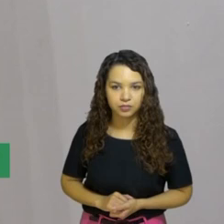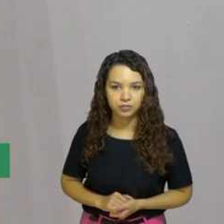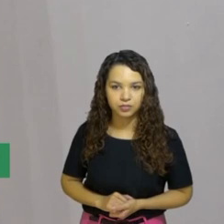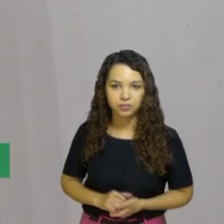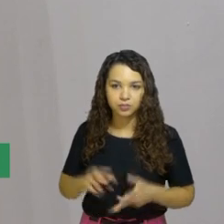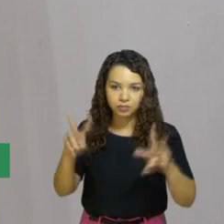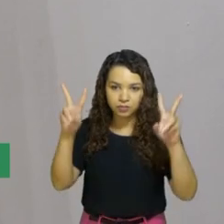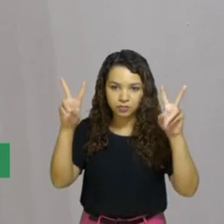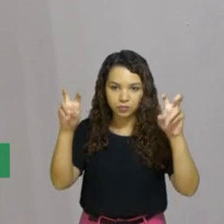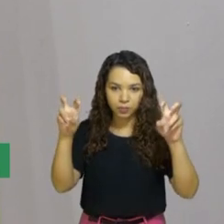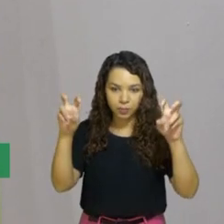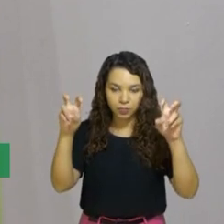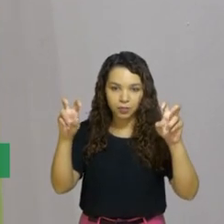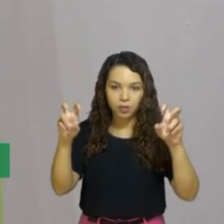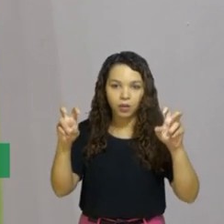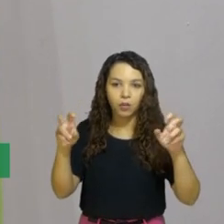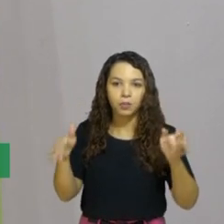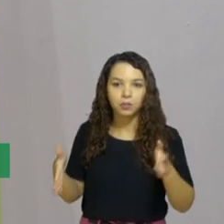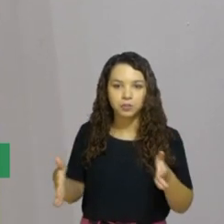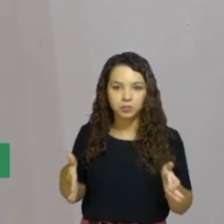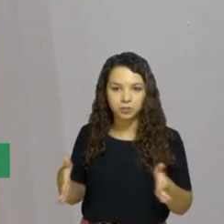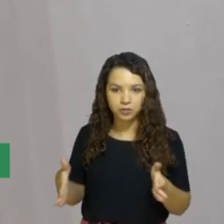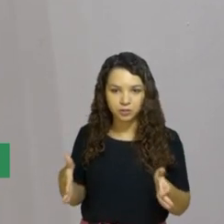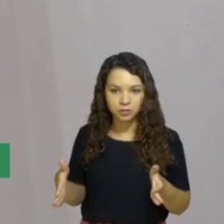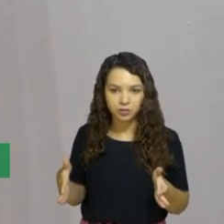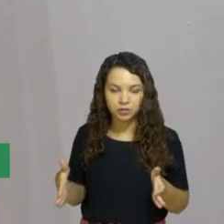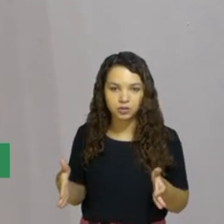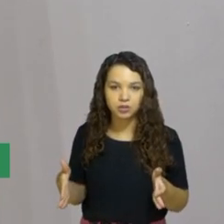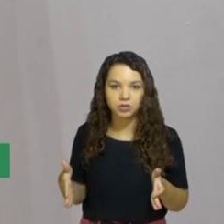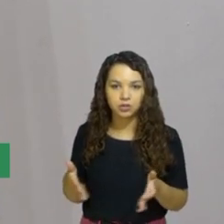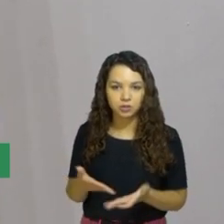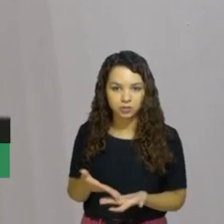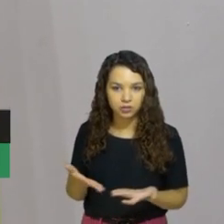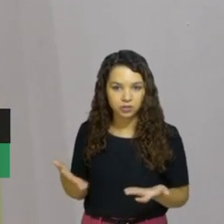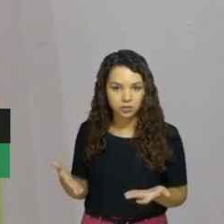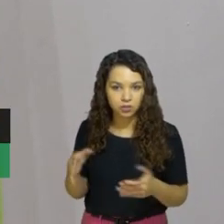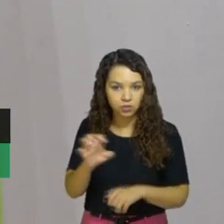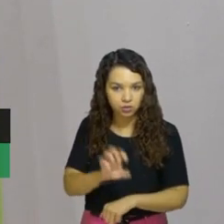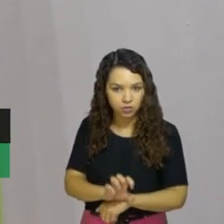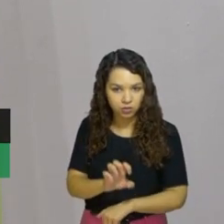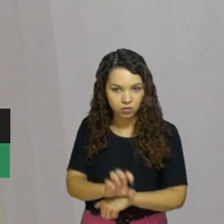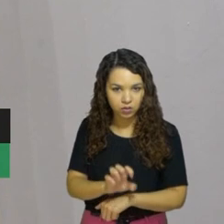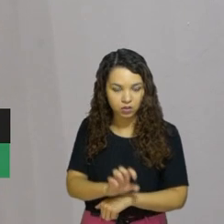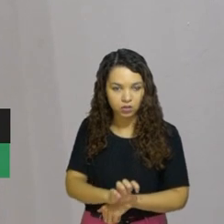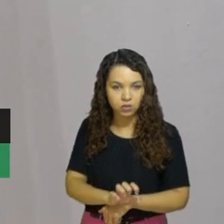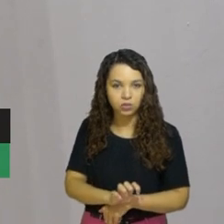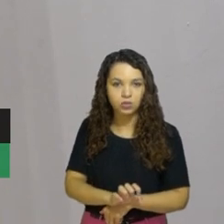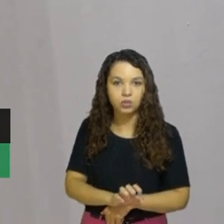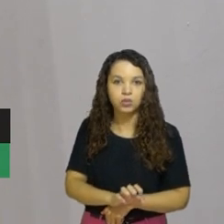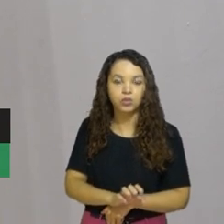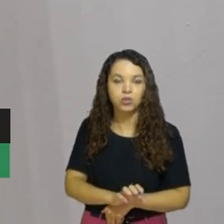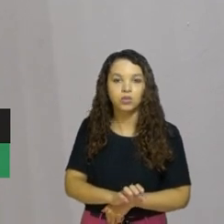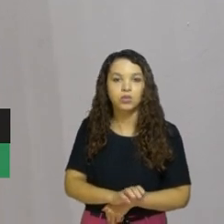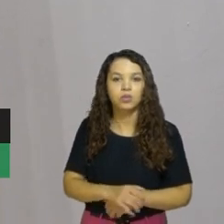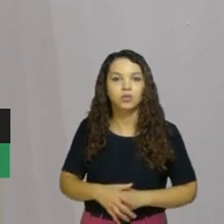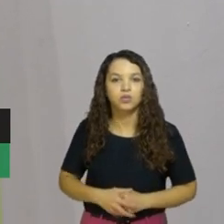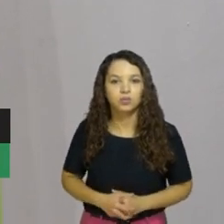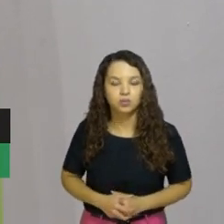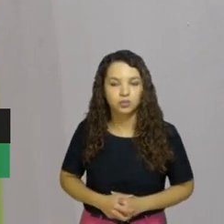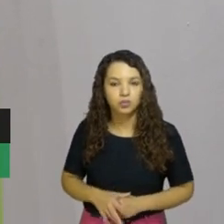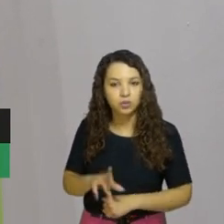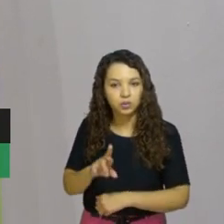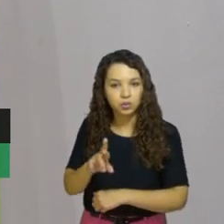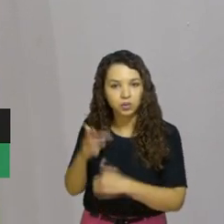sobre o momento em que o Estado do Rio Grande do Sul está